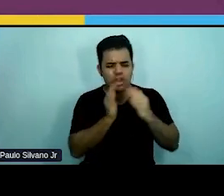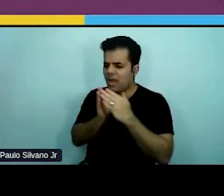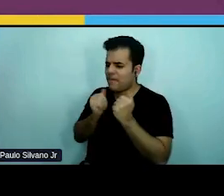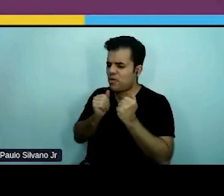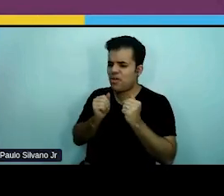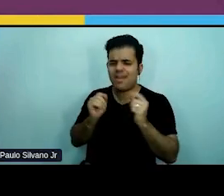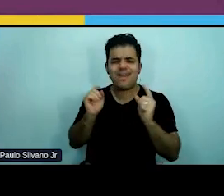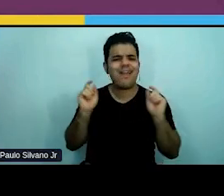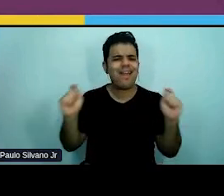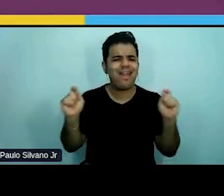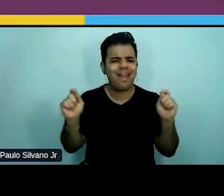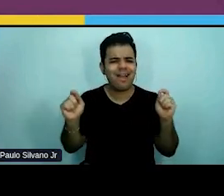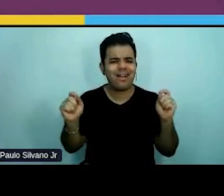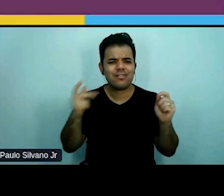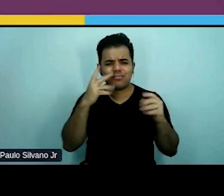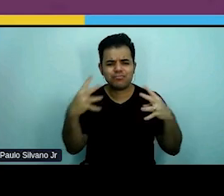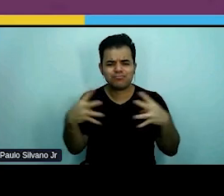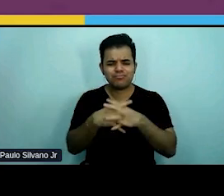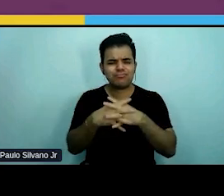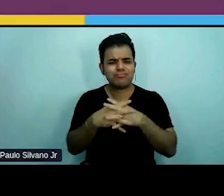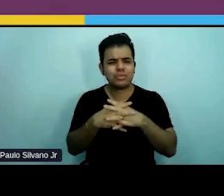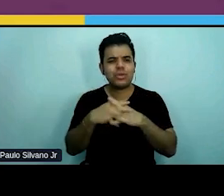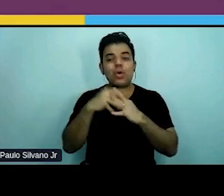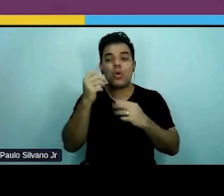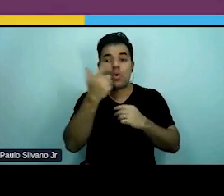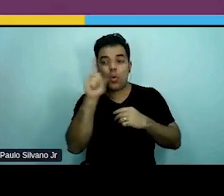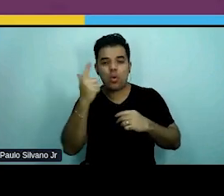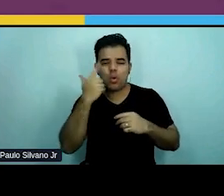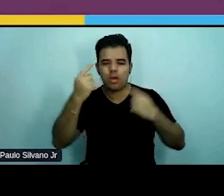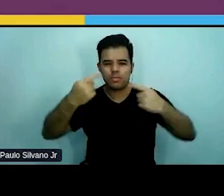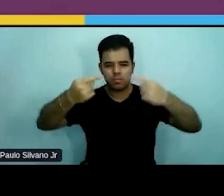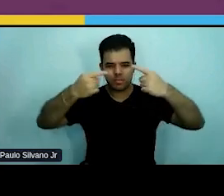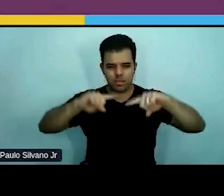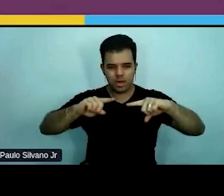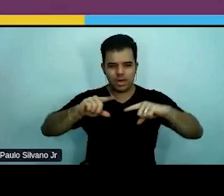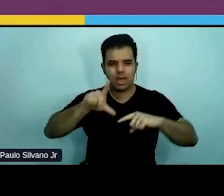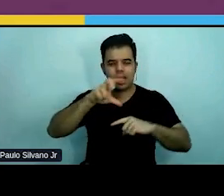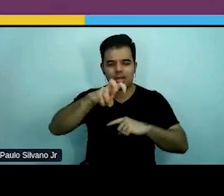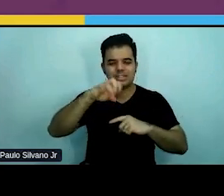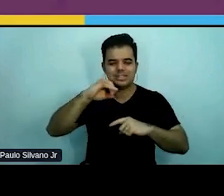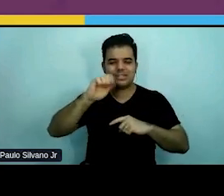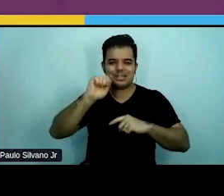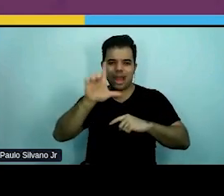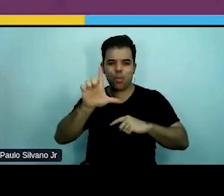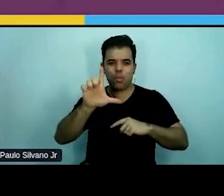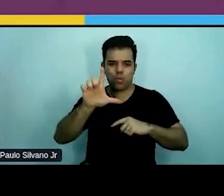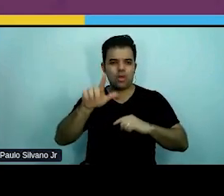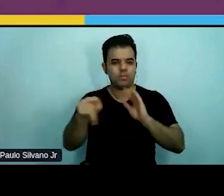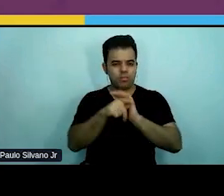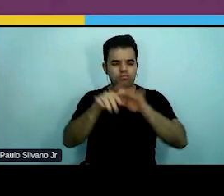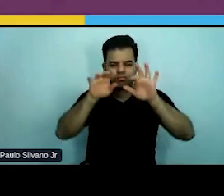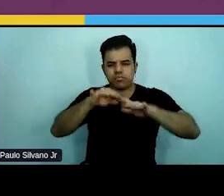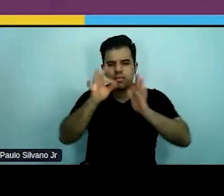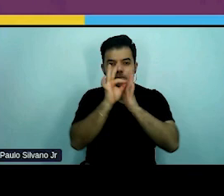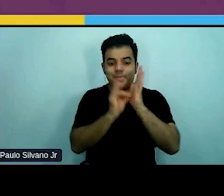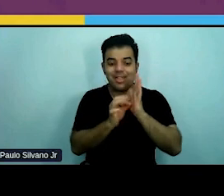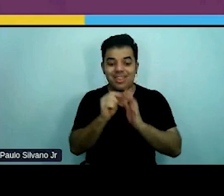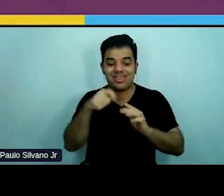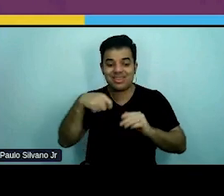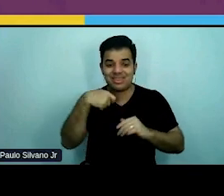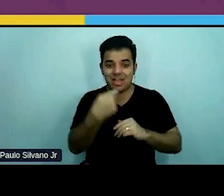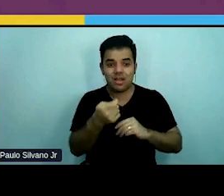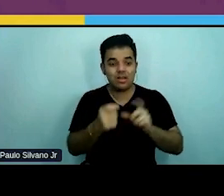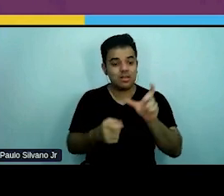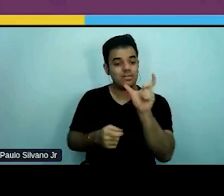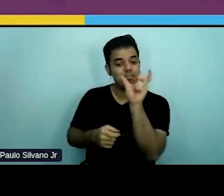de ambiguidade seria aí o lexical, tá? Que está relacionado aí, né, ao caso em que uma palavra ela pode